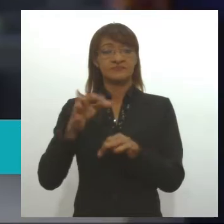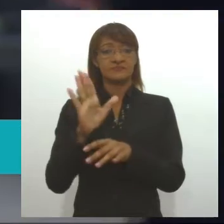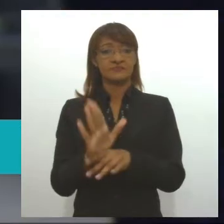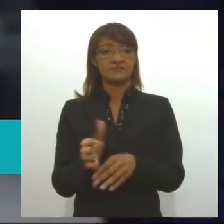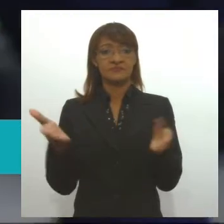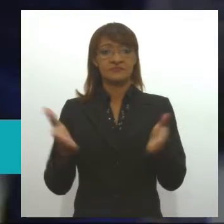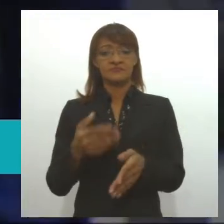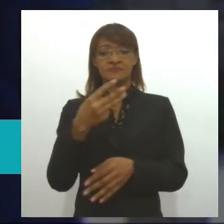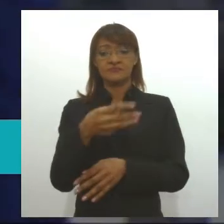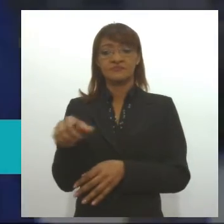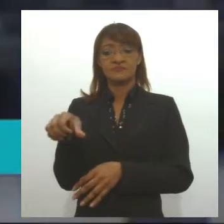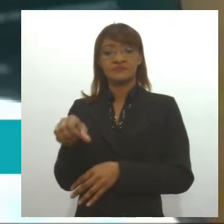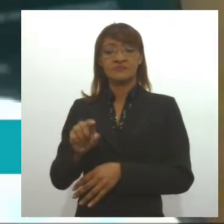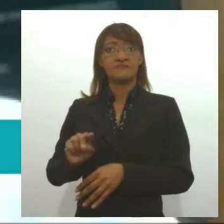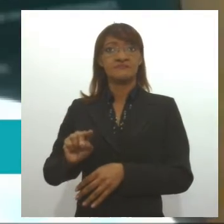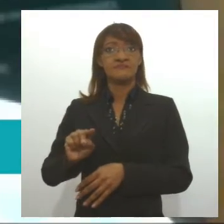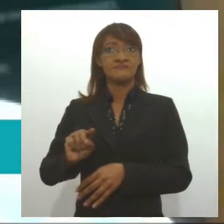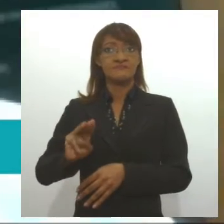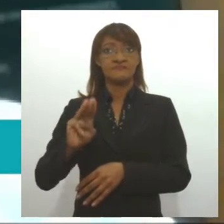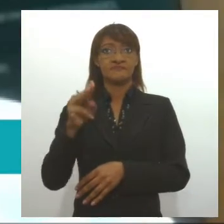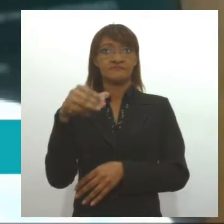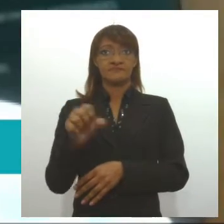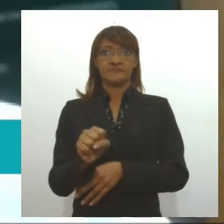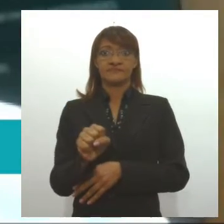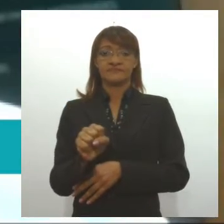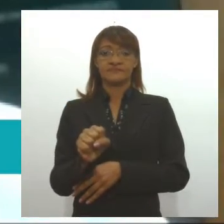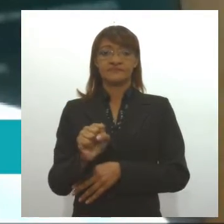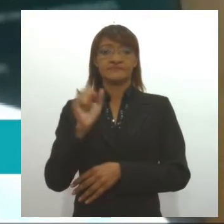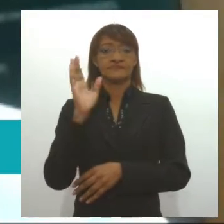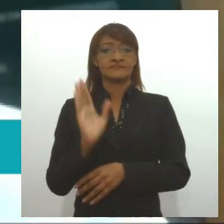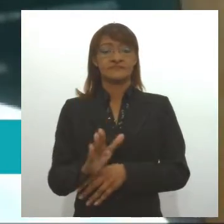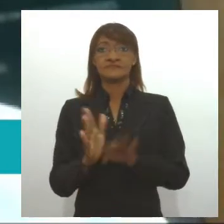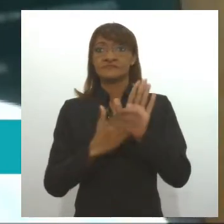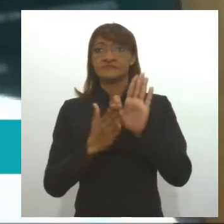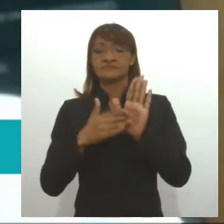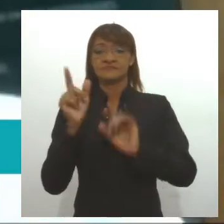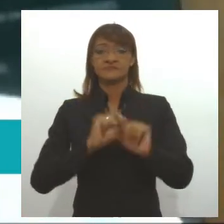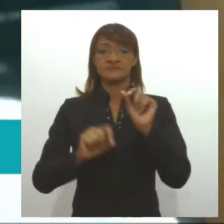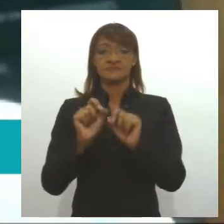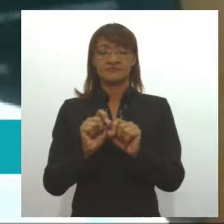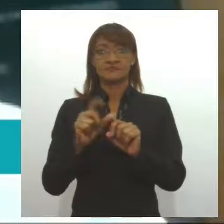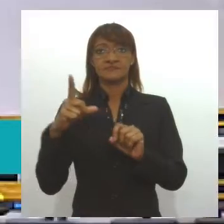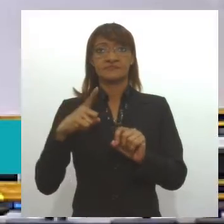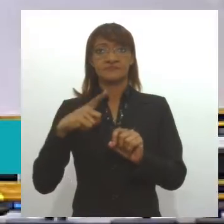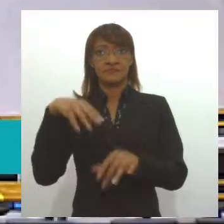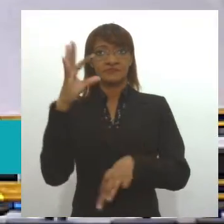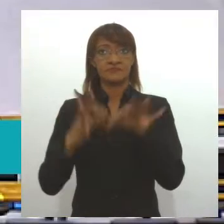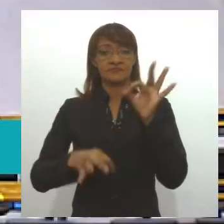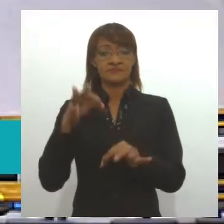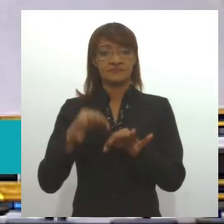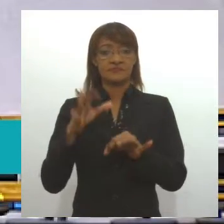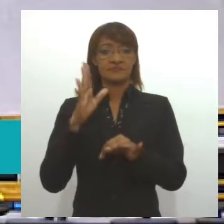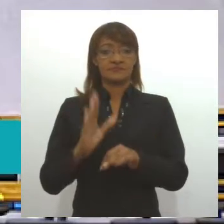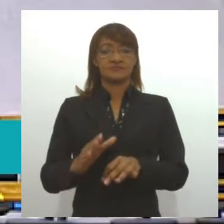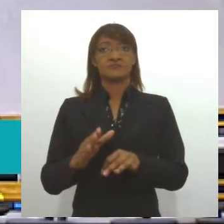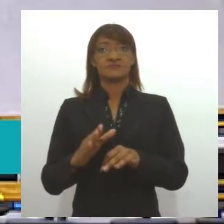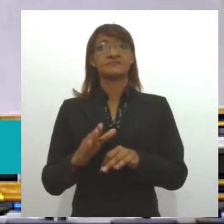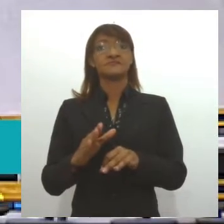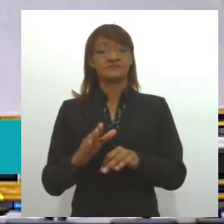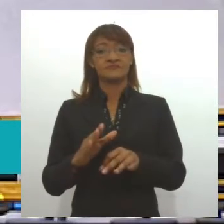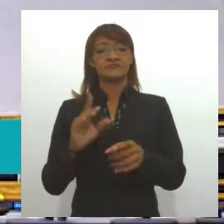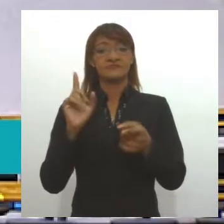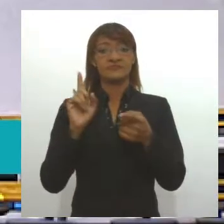de R$ 39 mil. Reais. A proposta aplica-se a servidores civis e militares, magistratura